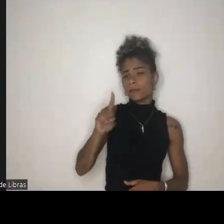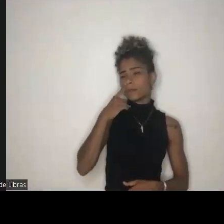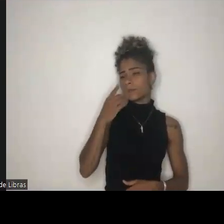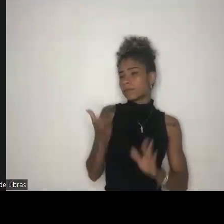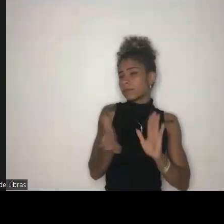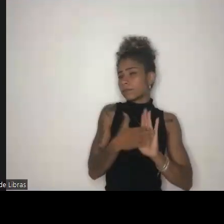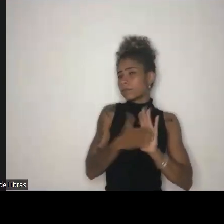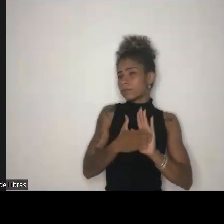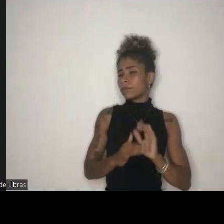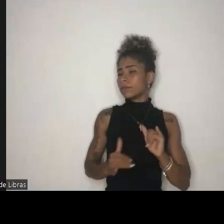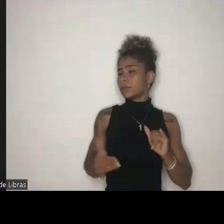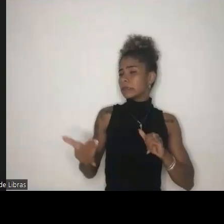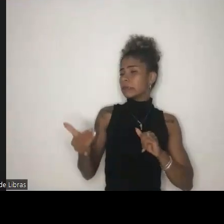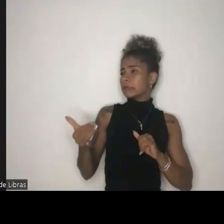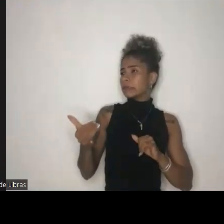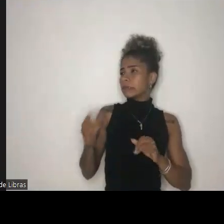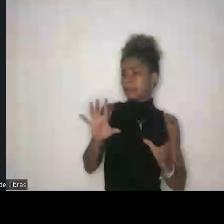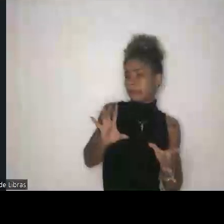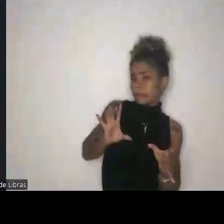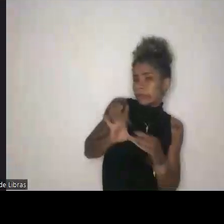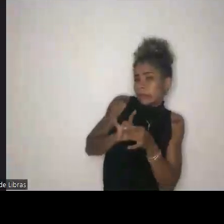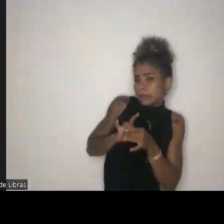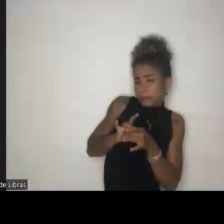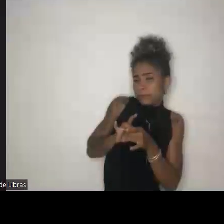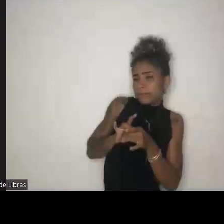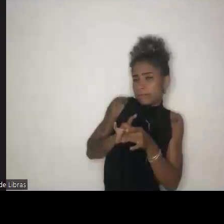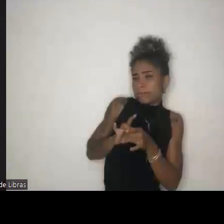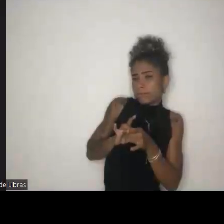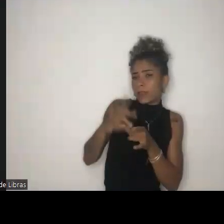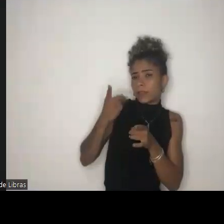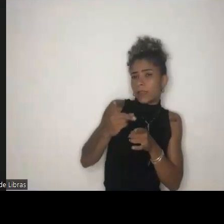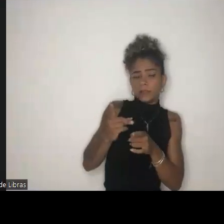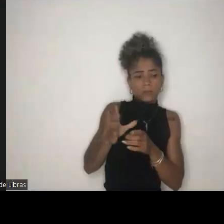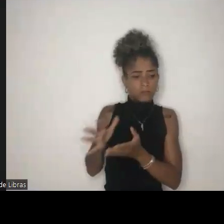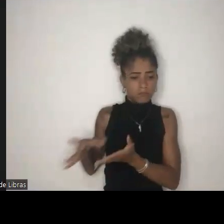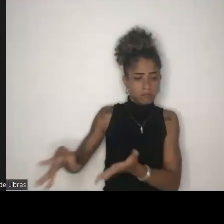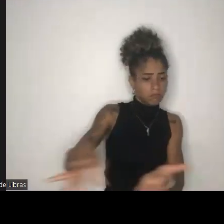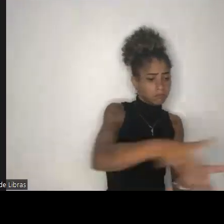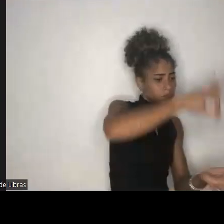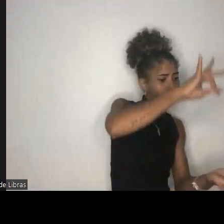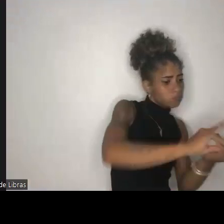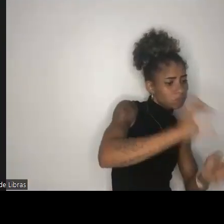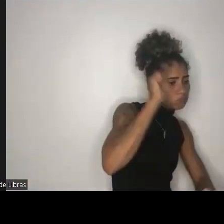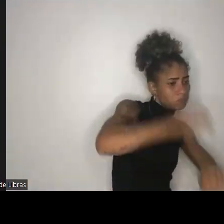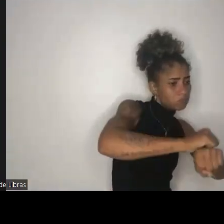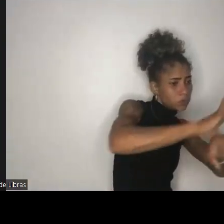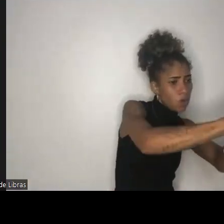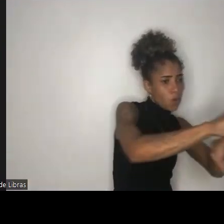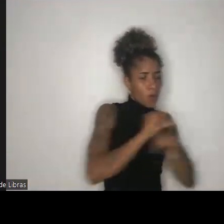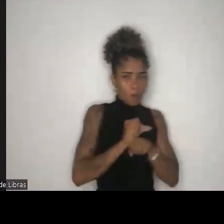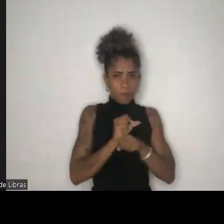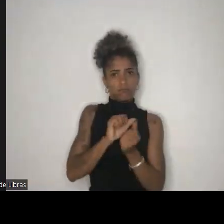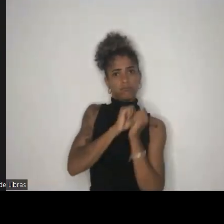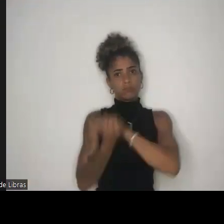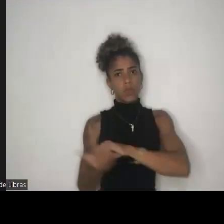energizando esse vínculo dessa materialidade e daí eu comecei realmente a fazer novos exercícios